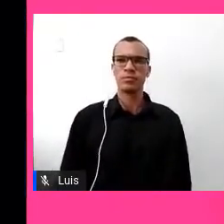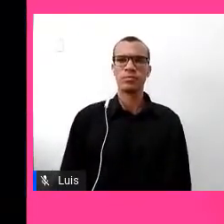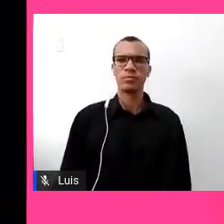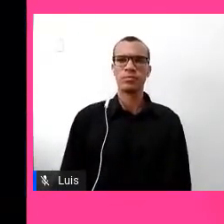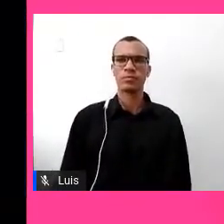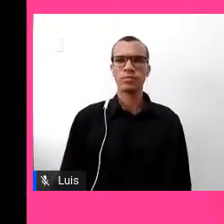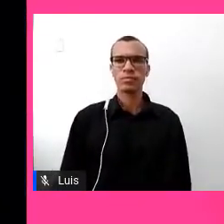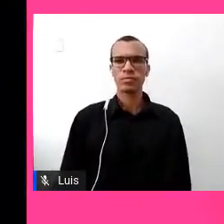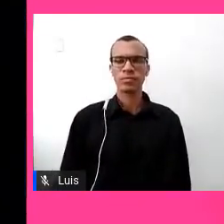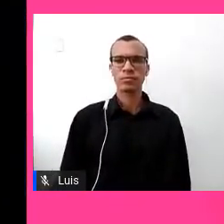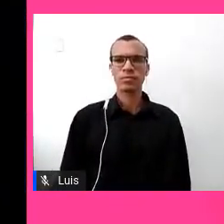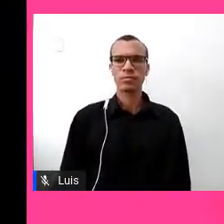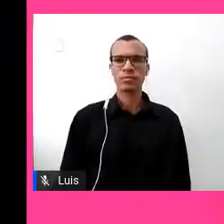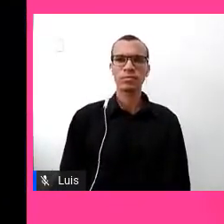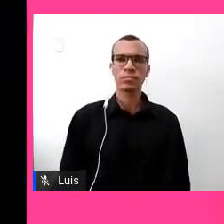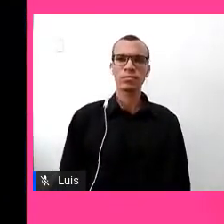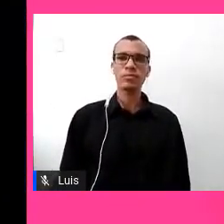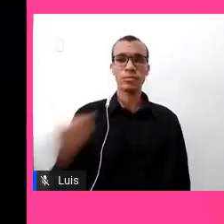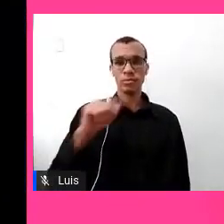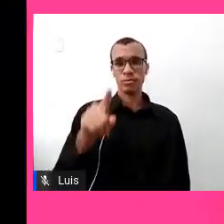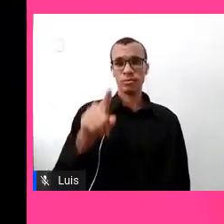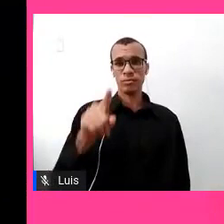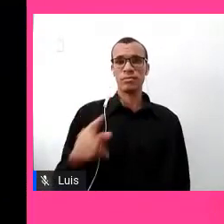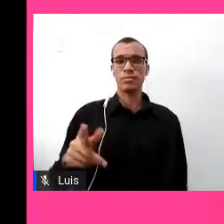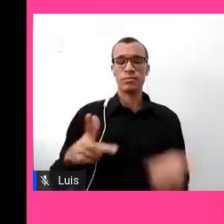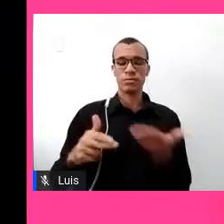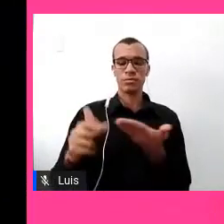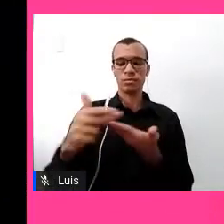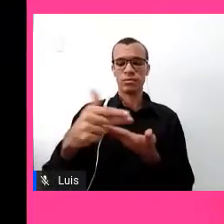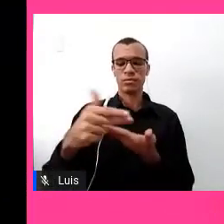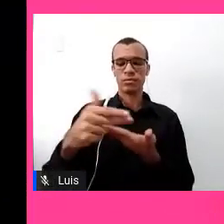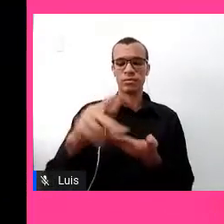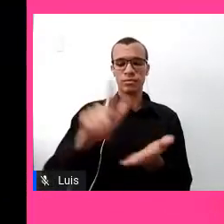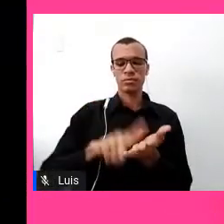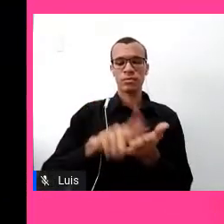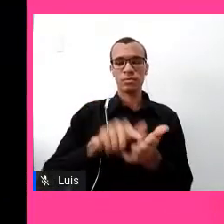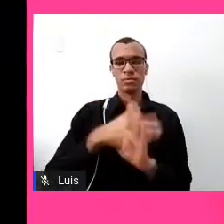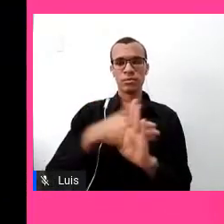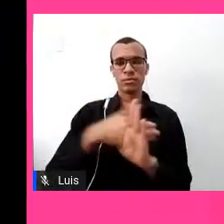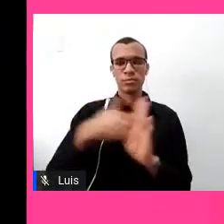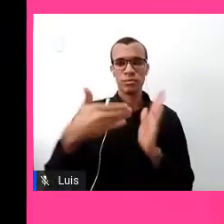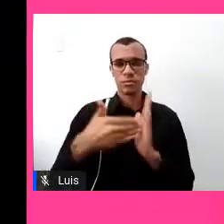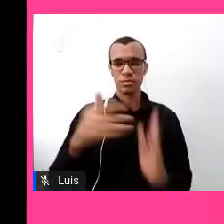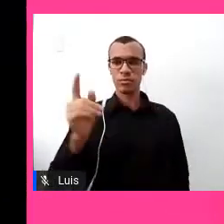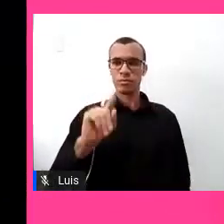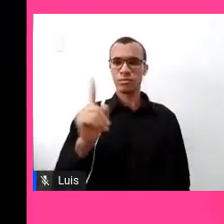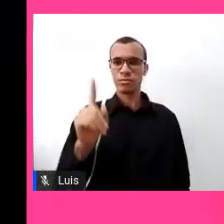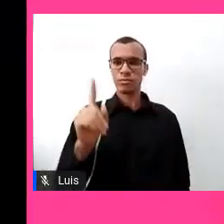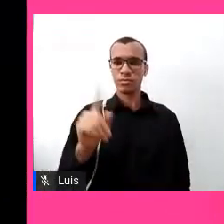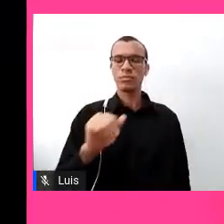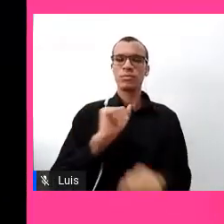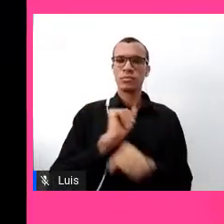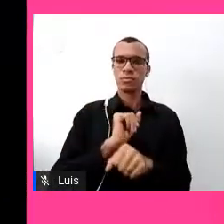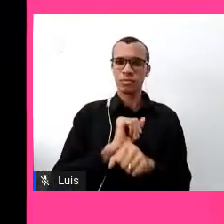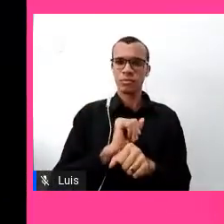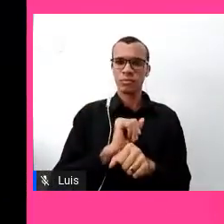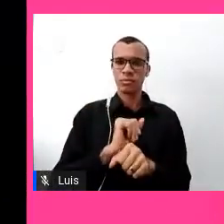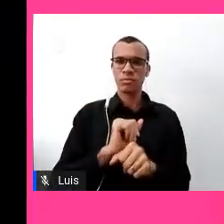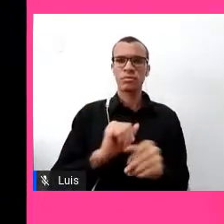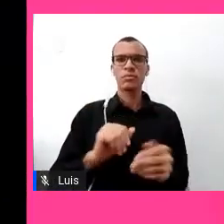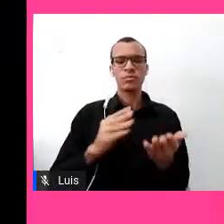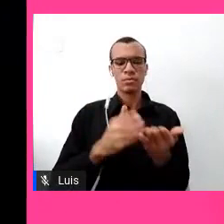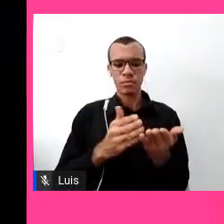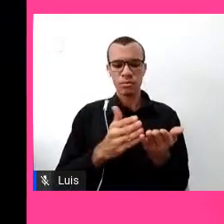Ao invés de recortar todo o papel, então eu deixo um espaço que eu não vou recortar,